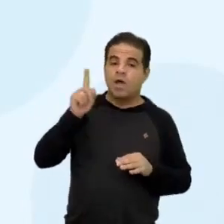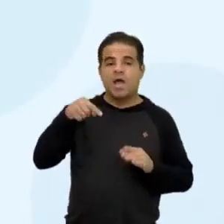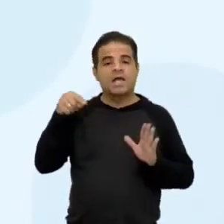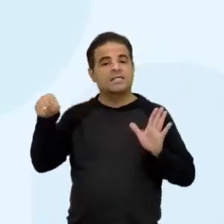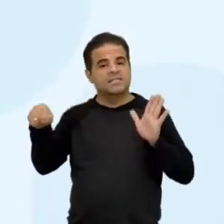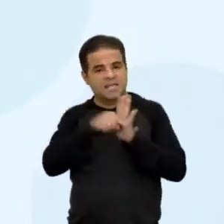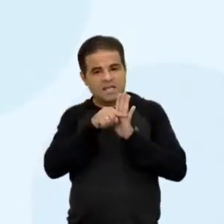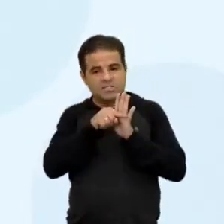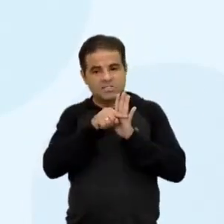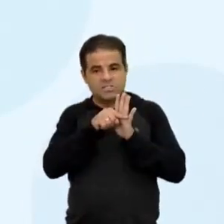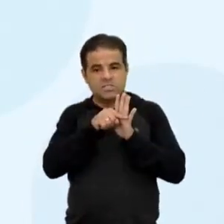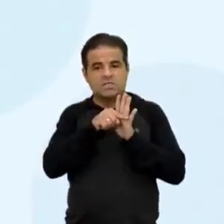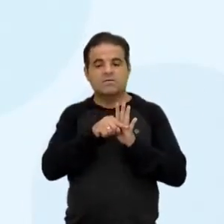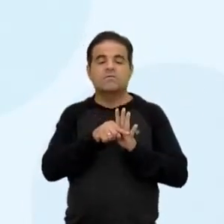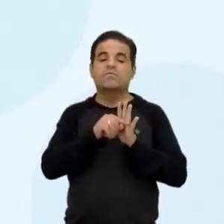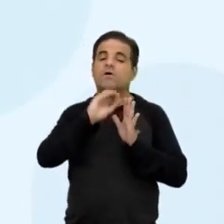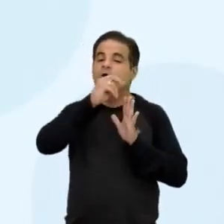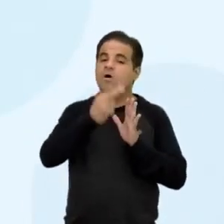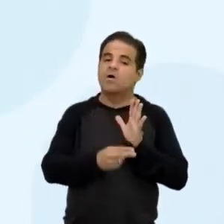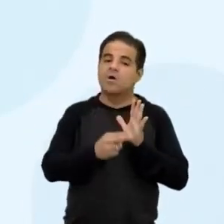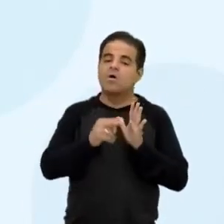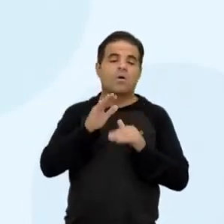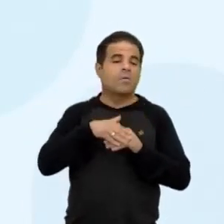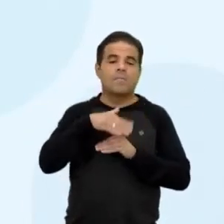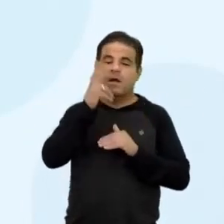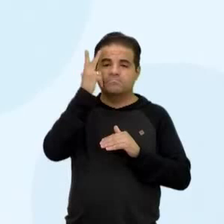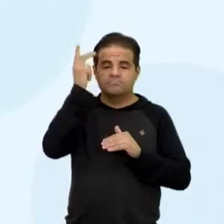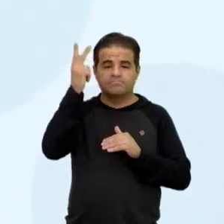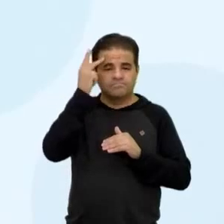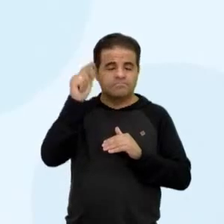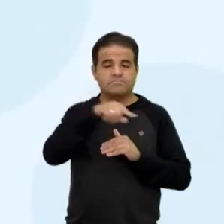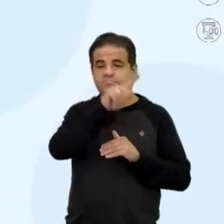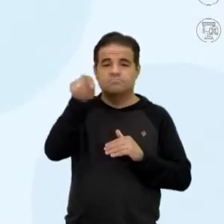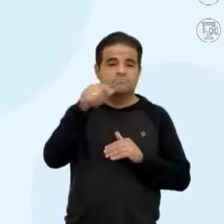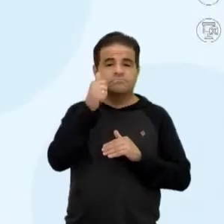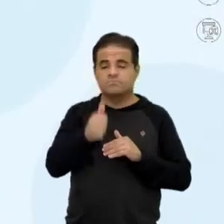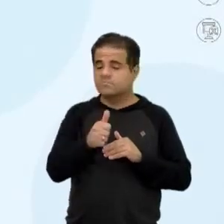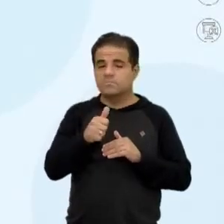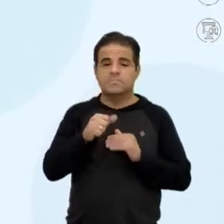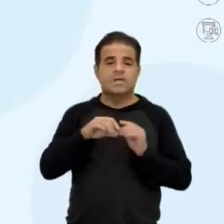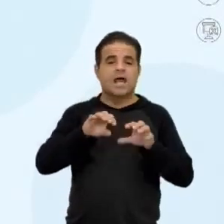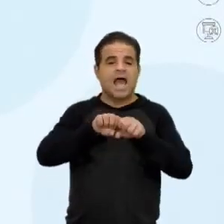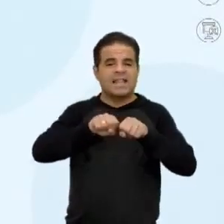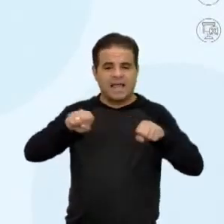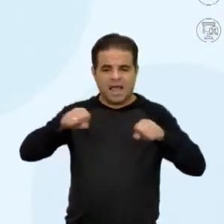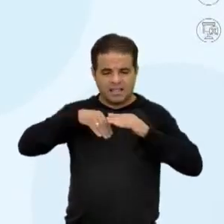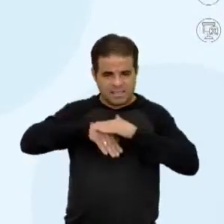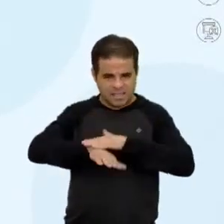negativo, ou o mais comum é que ele seja aterramento.